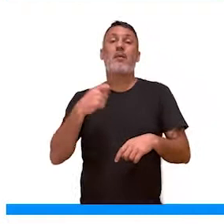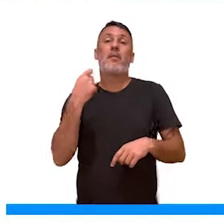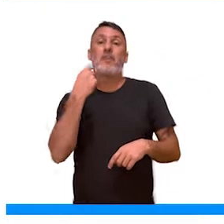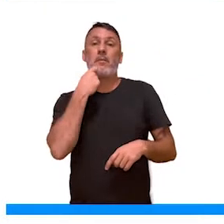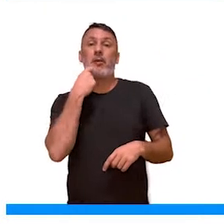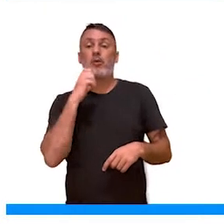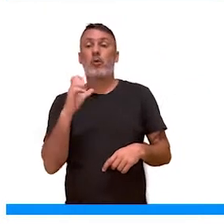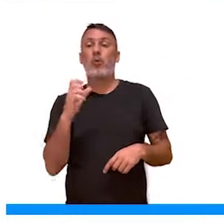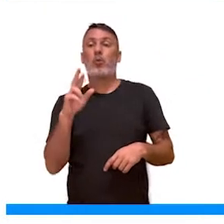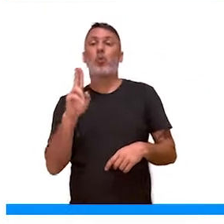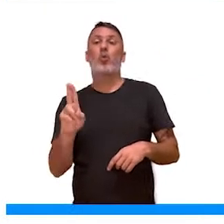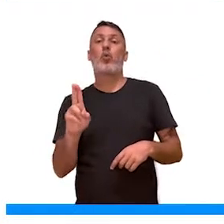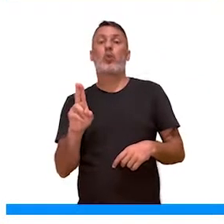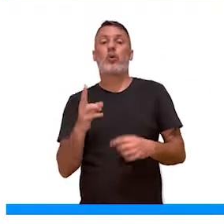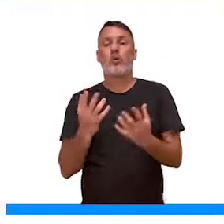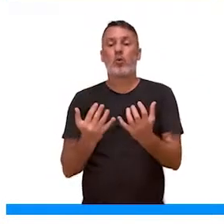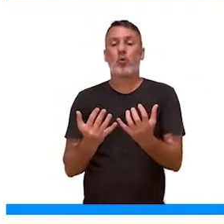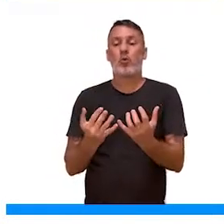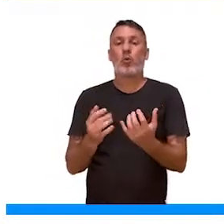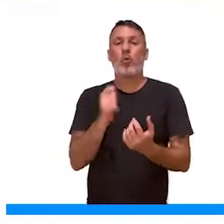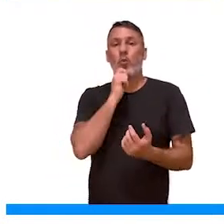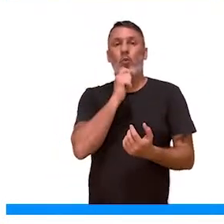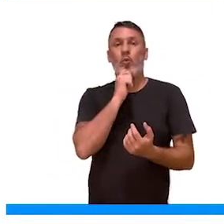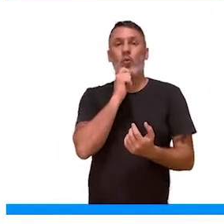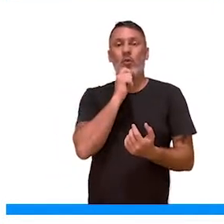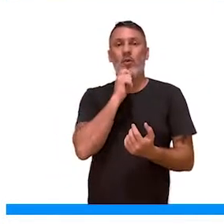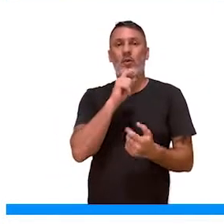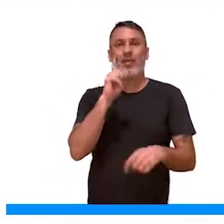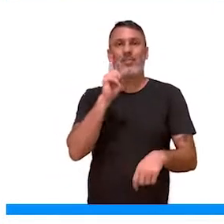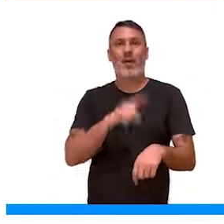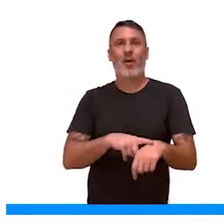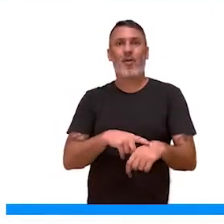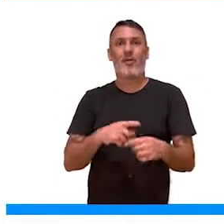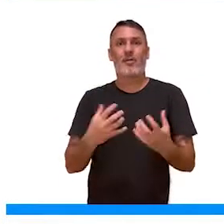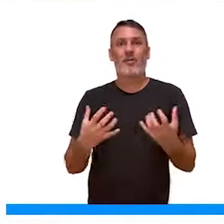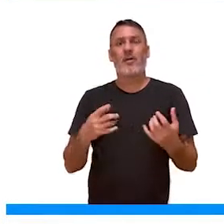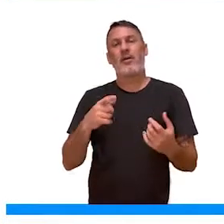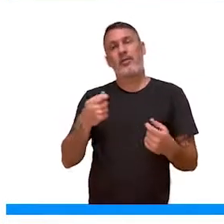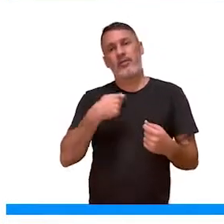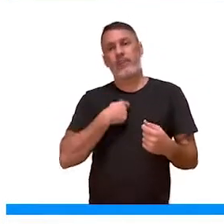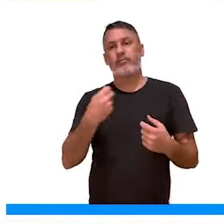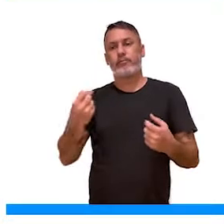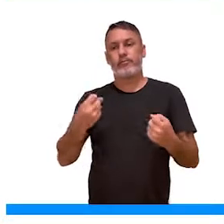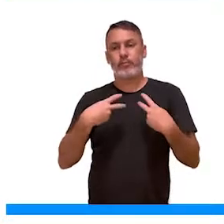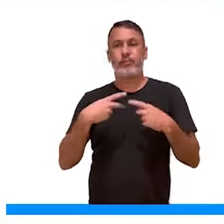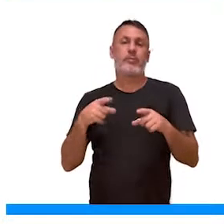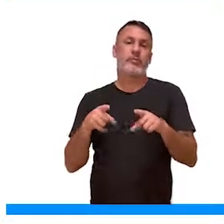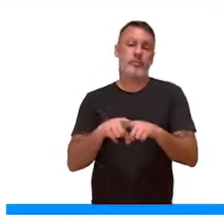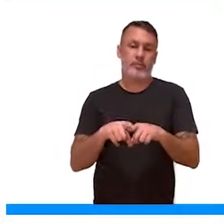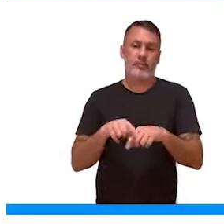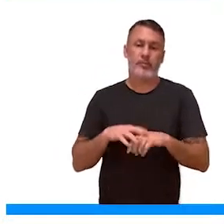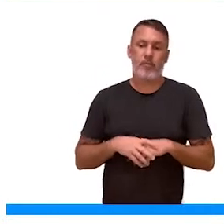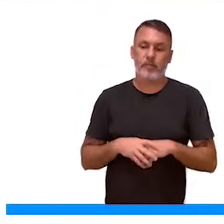peixe menor, sejam infectados, e aí, então, isso é passado para o ser humano ao comer o peixe maior.